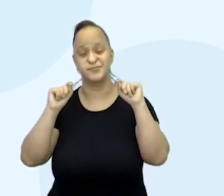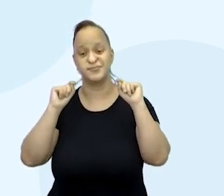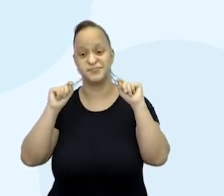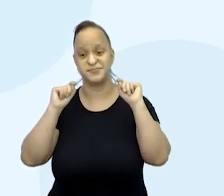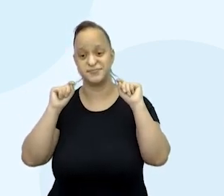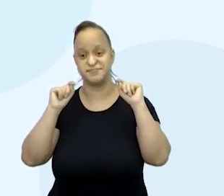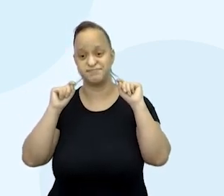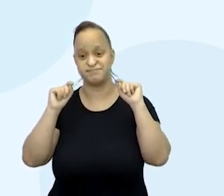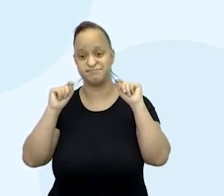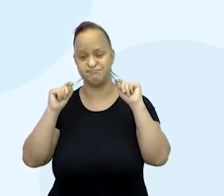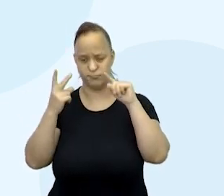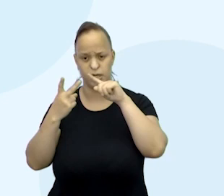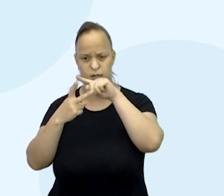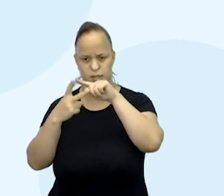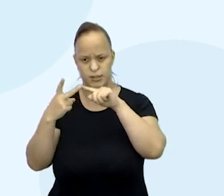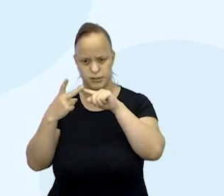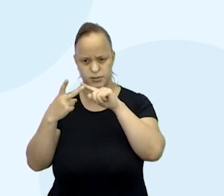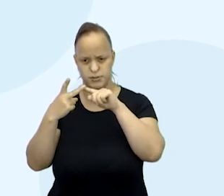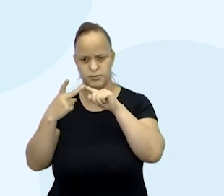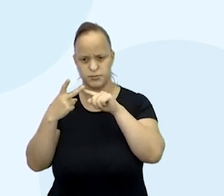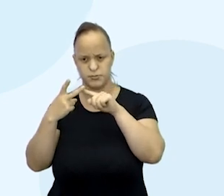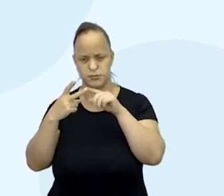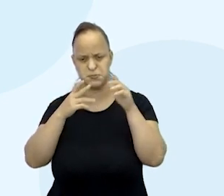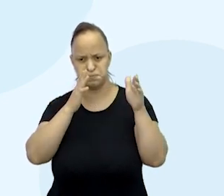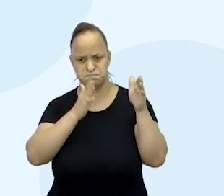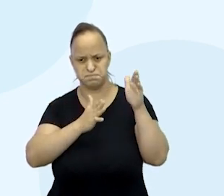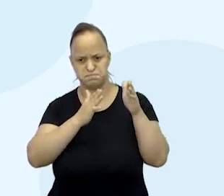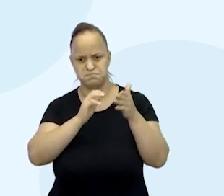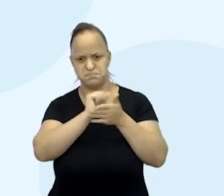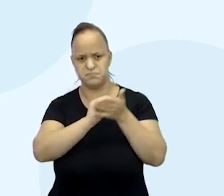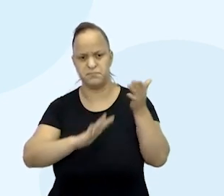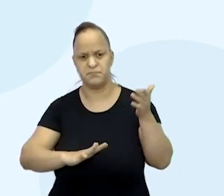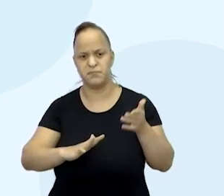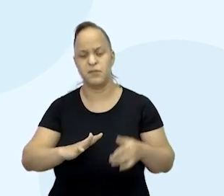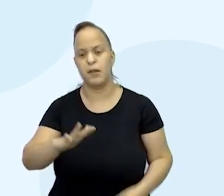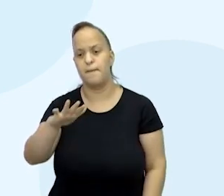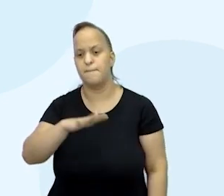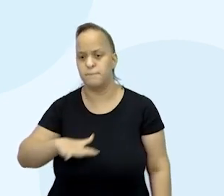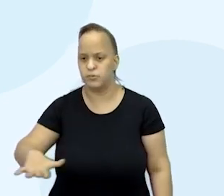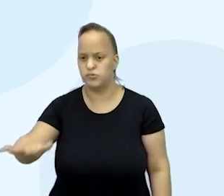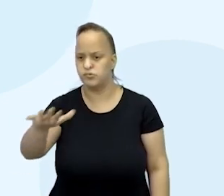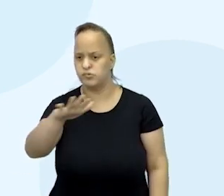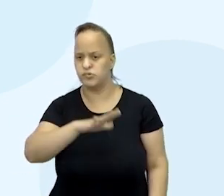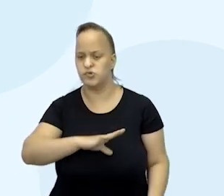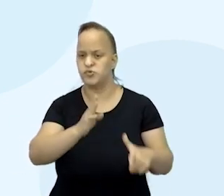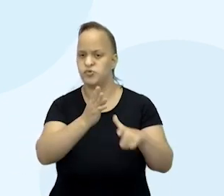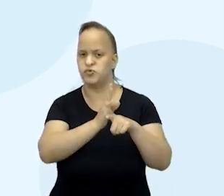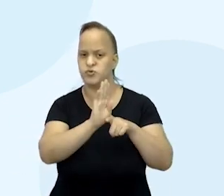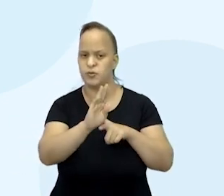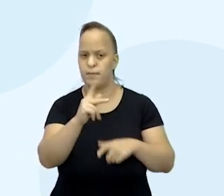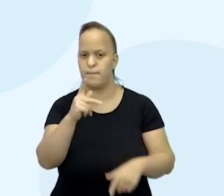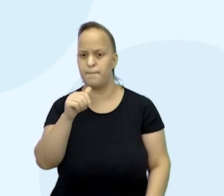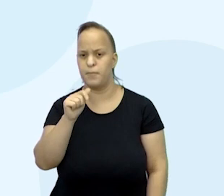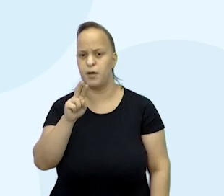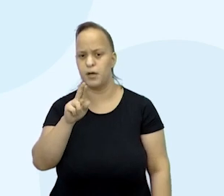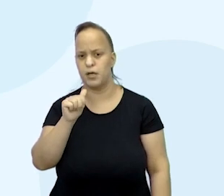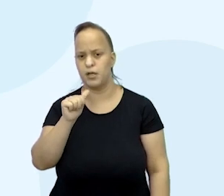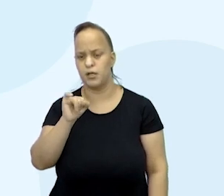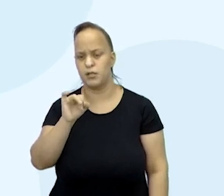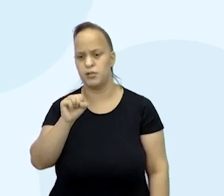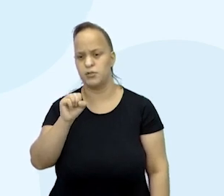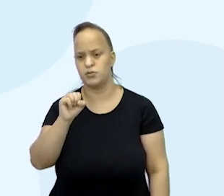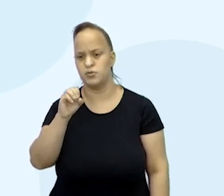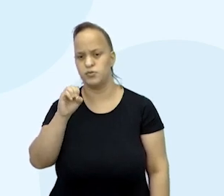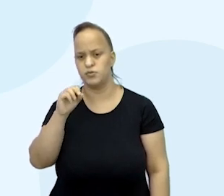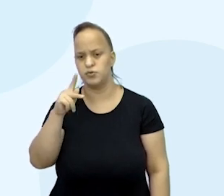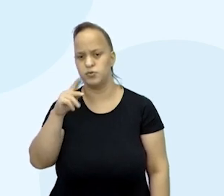segunda parte da atividade? Foi Paraisópolis, em São Paulo. Qual que é o histórico de ocupação, né,